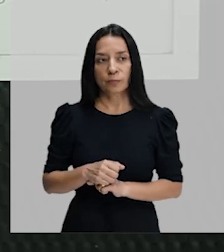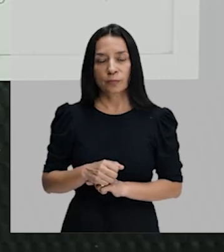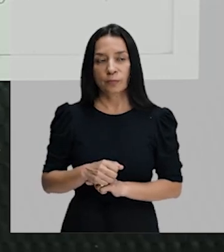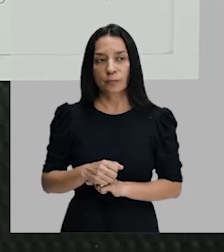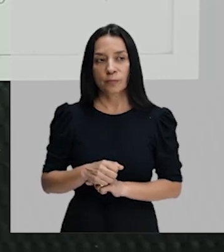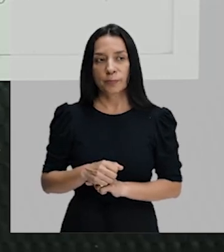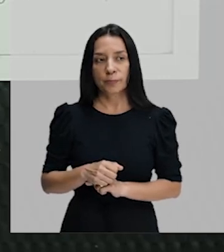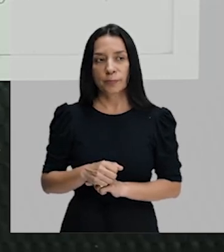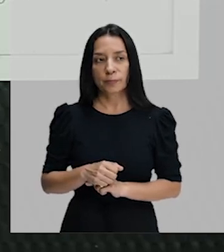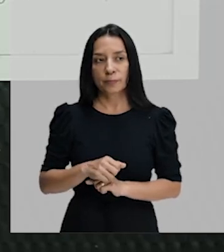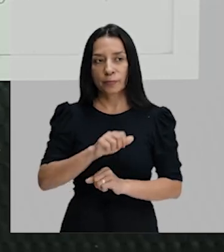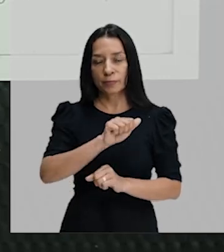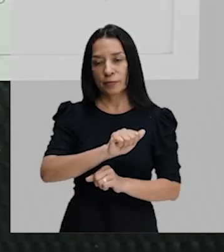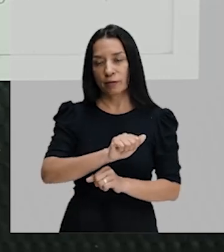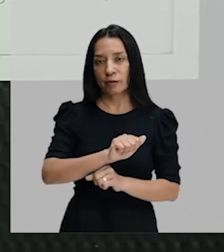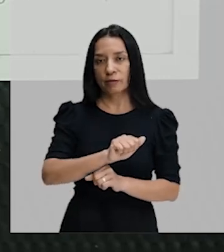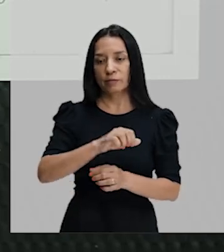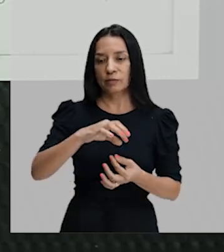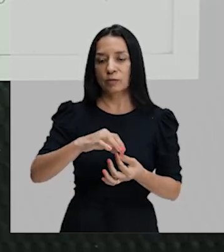ó.